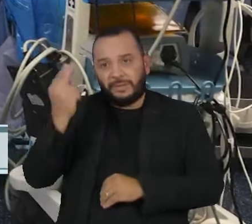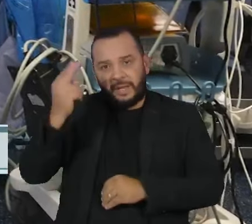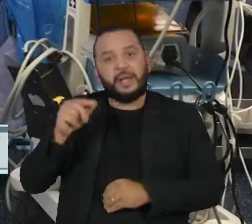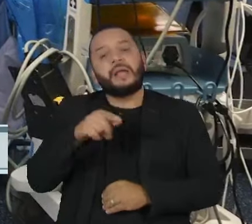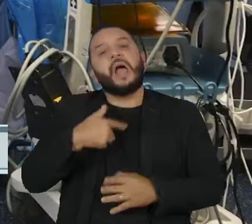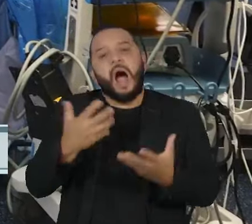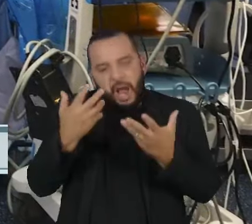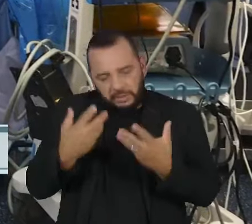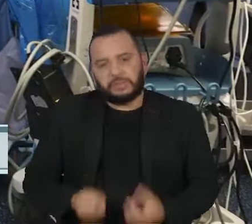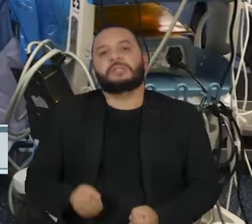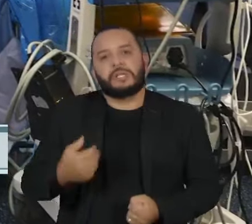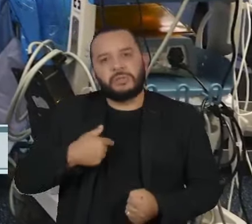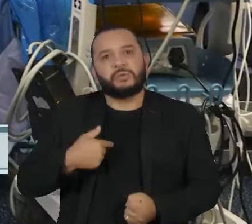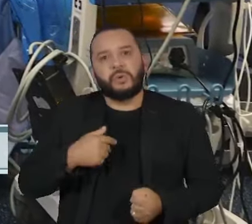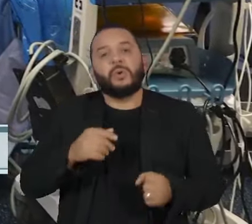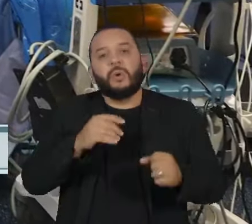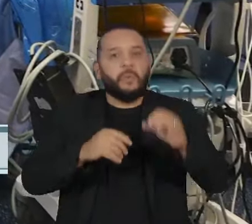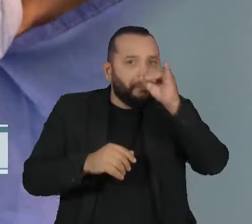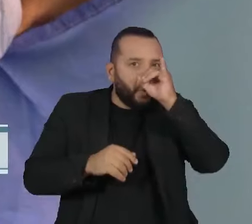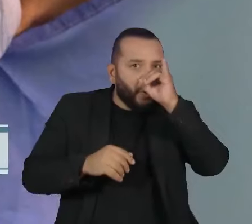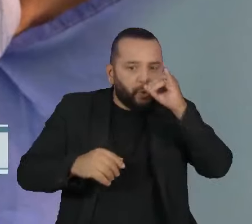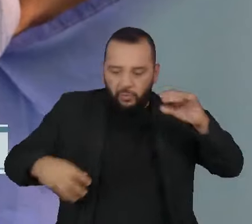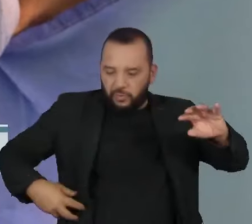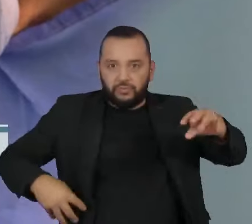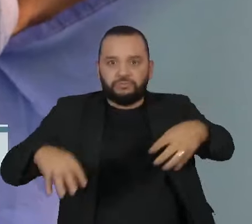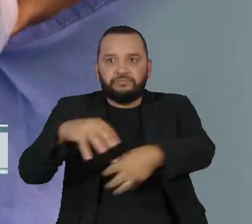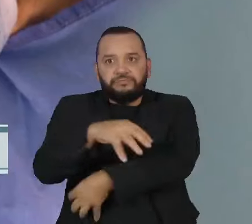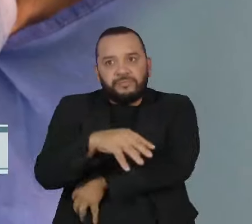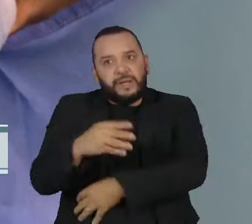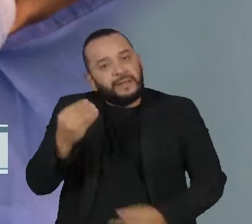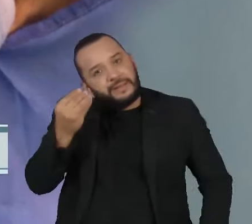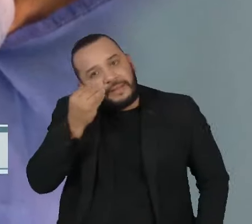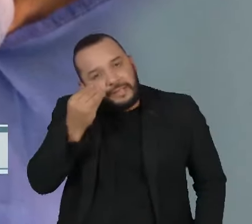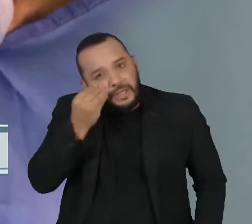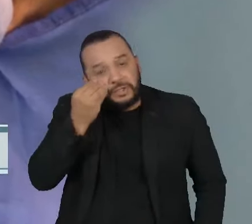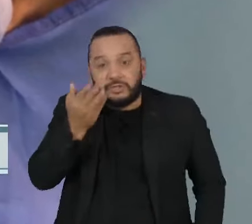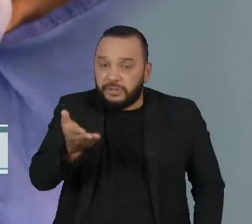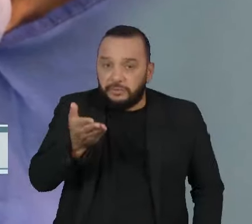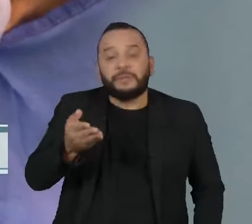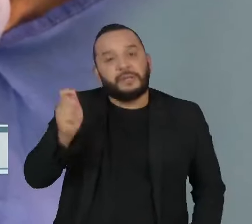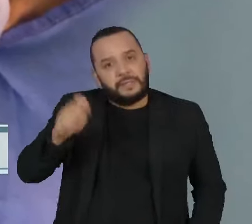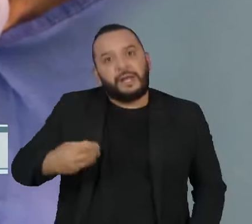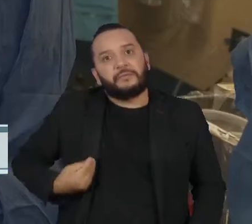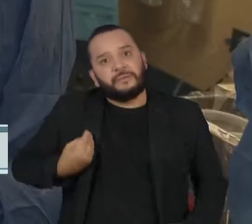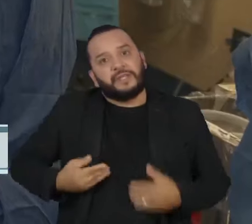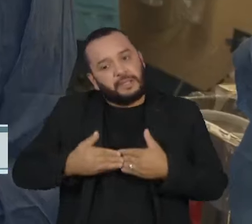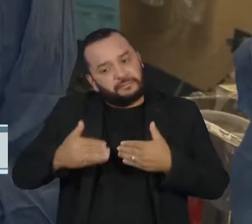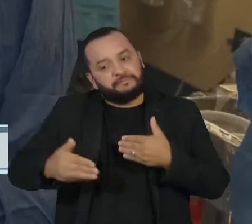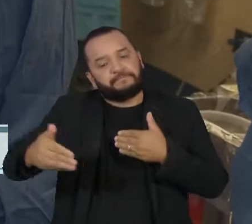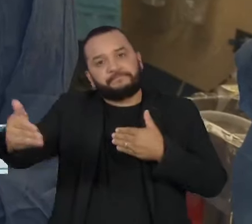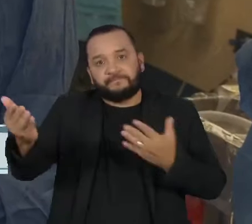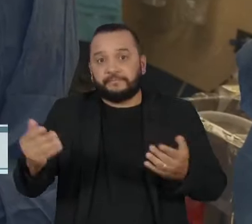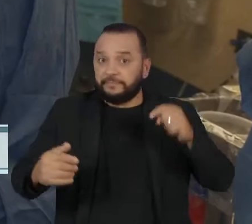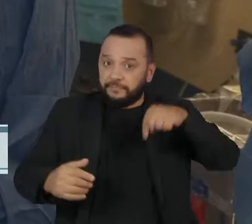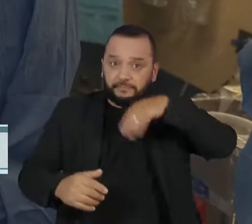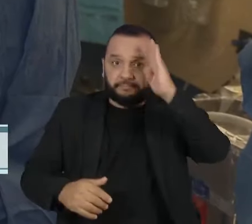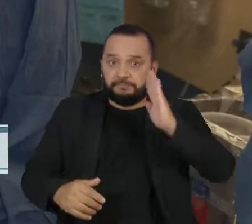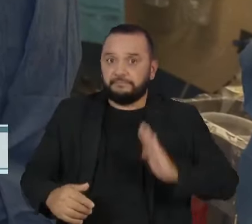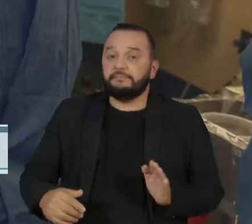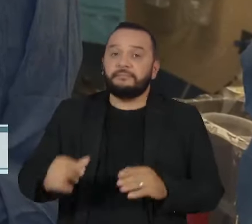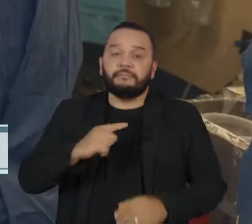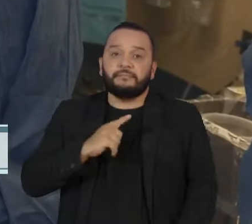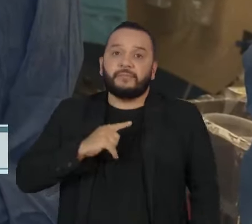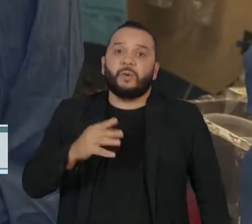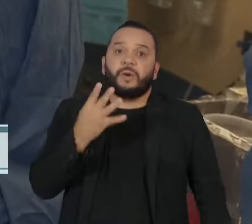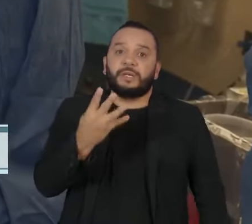paciente aceitou receber o rim do porco como uma alternativa que pode prolongar a vida dele no Brasil dos mais